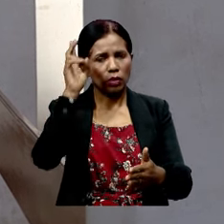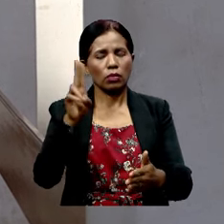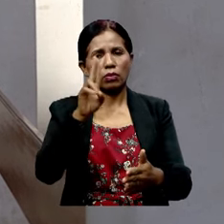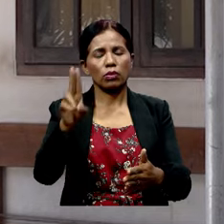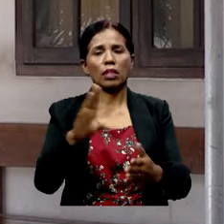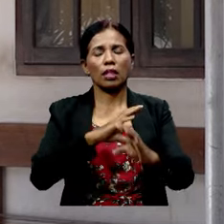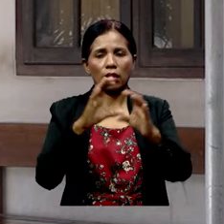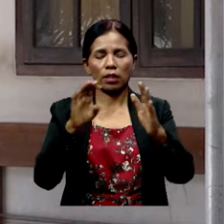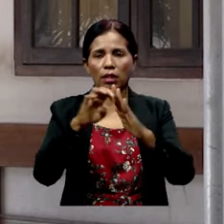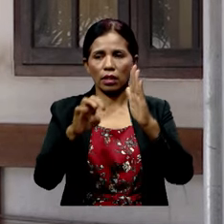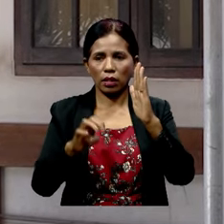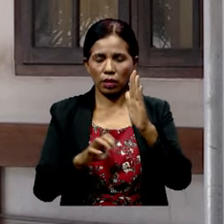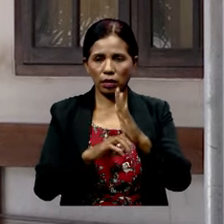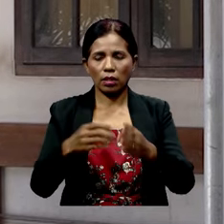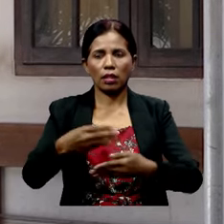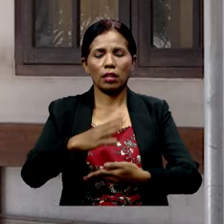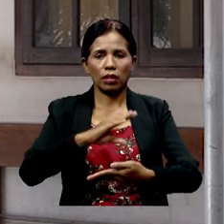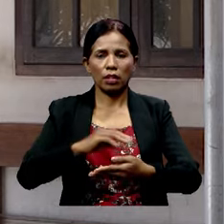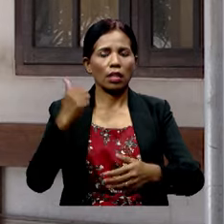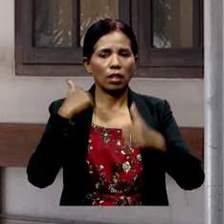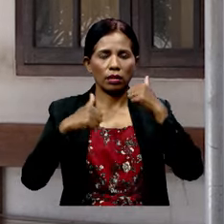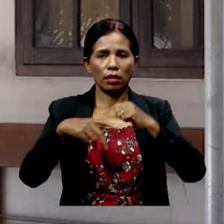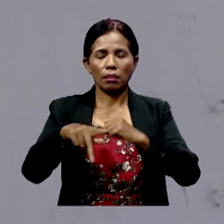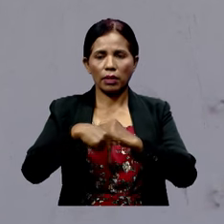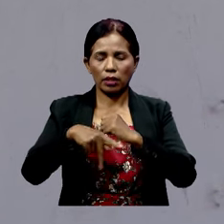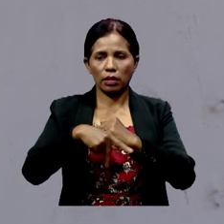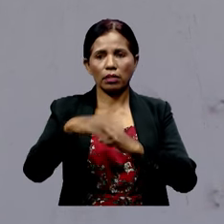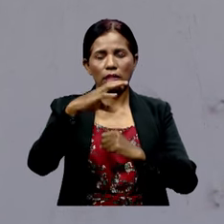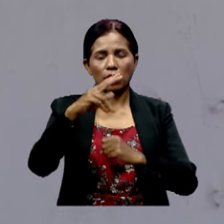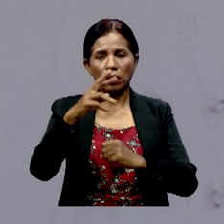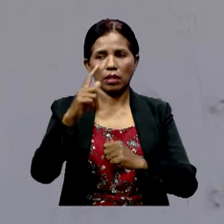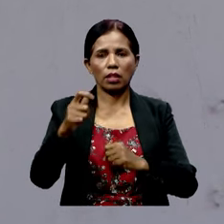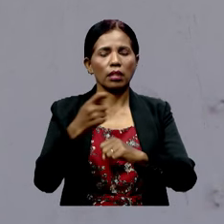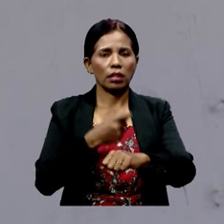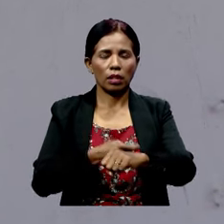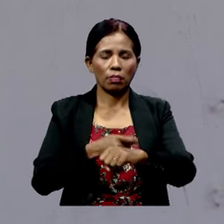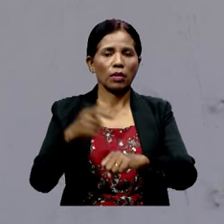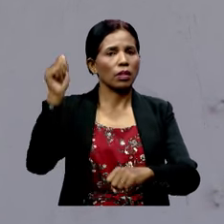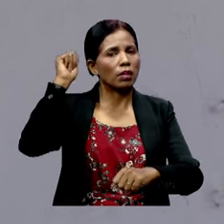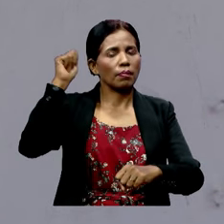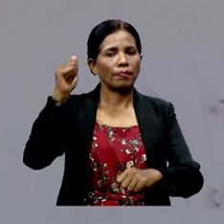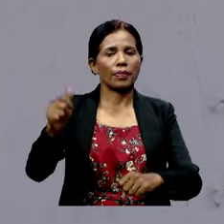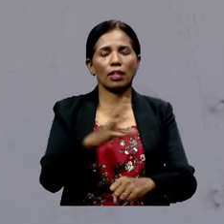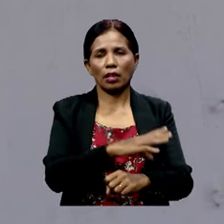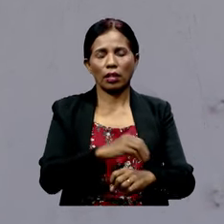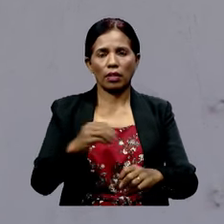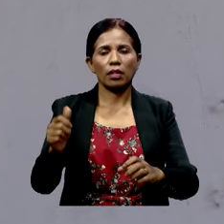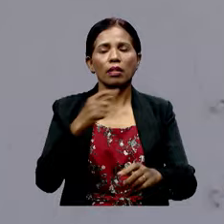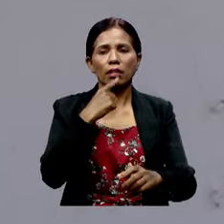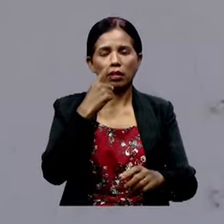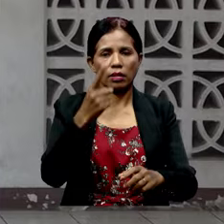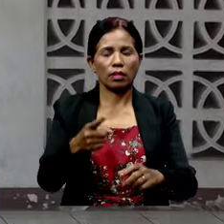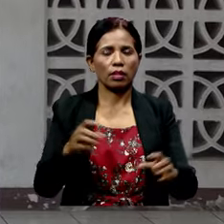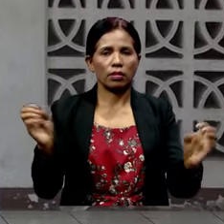patrimônio Estado, anexan laptop, ba atividade partido CNRT-NIAN e a tempo campanha. E audiência e julgamento, arguido